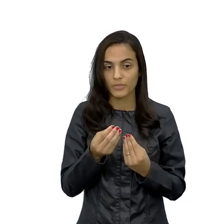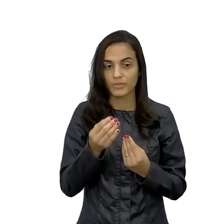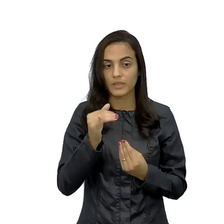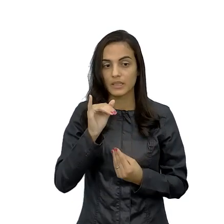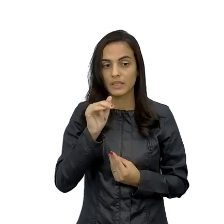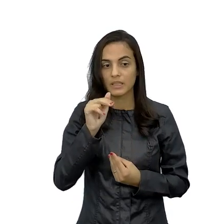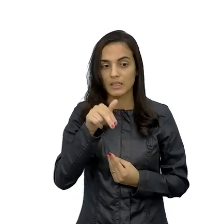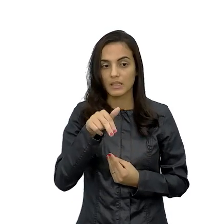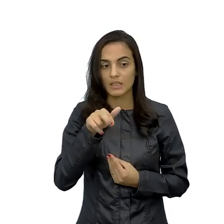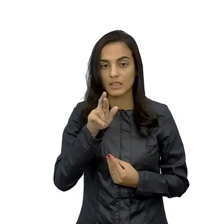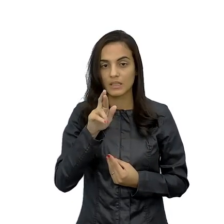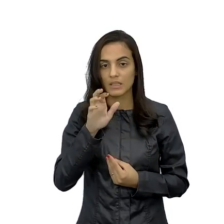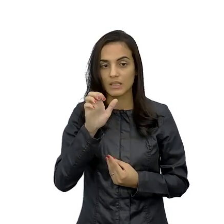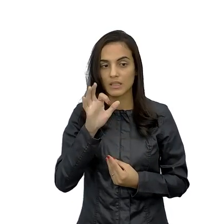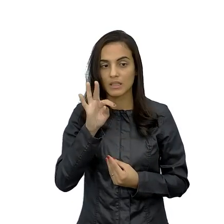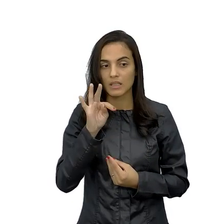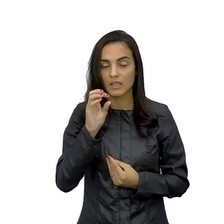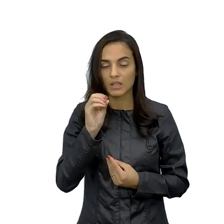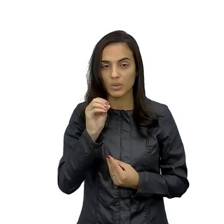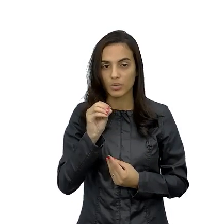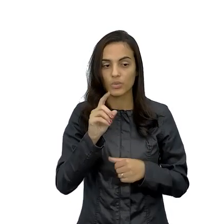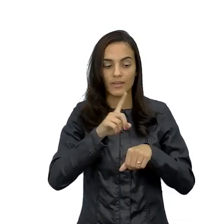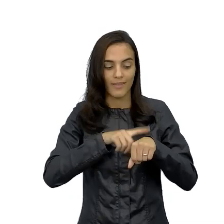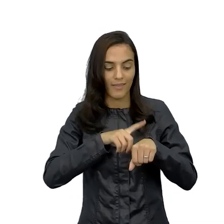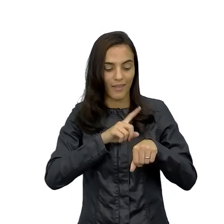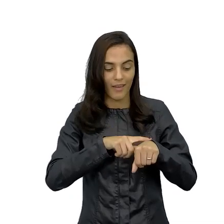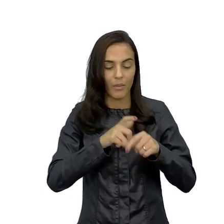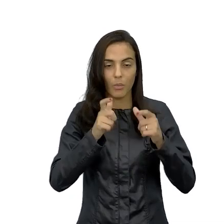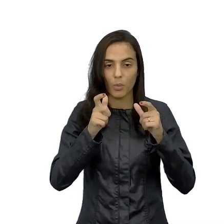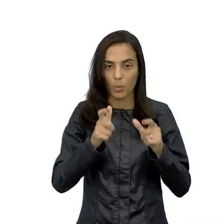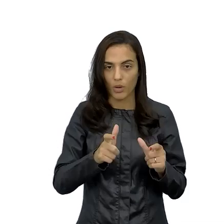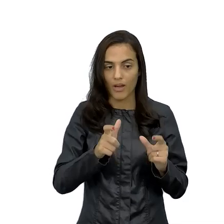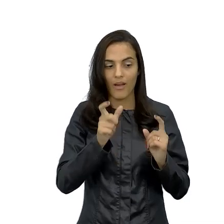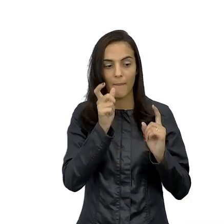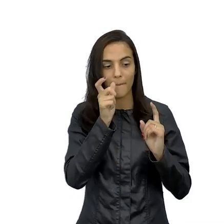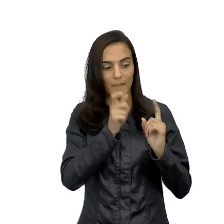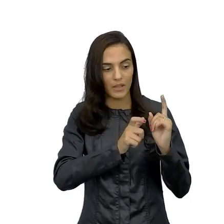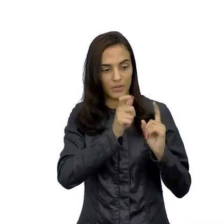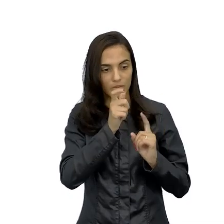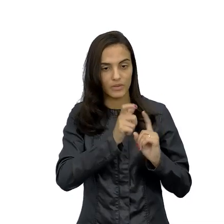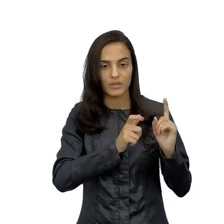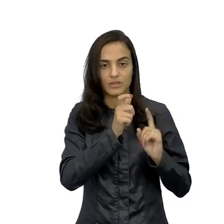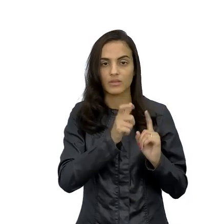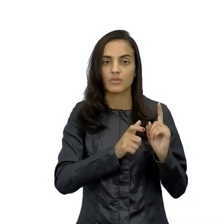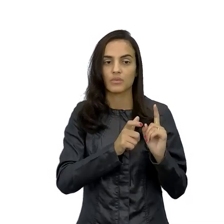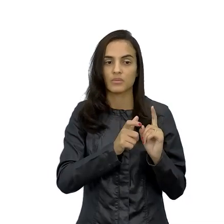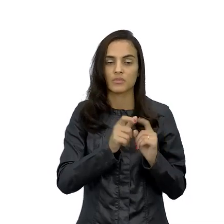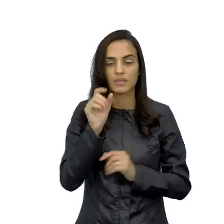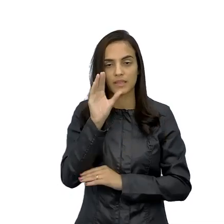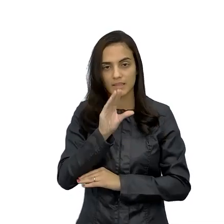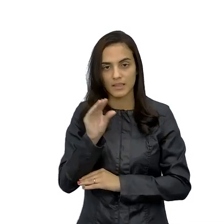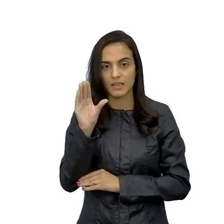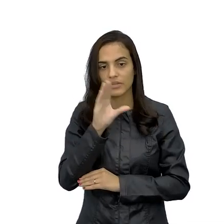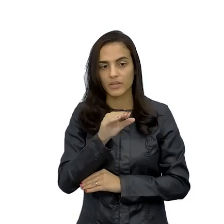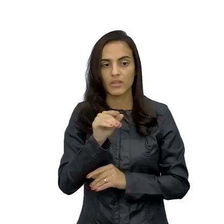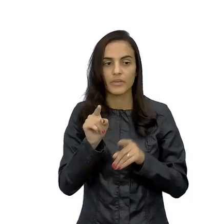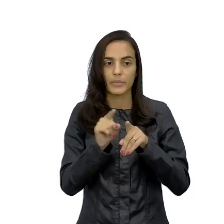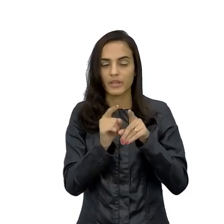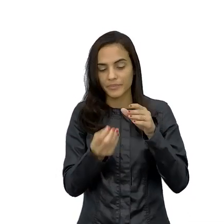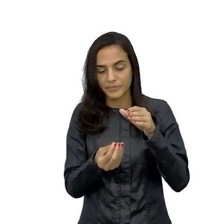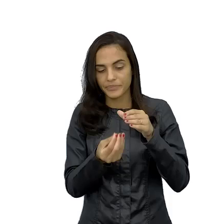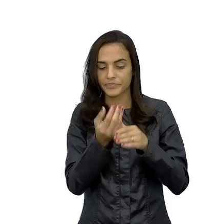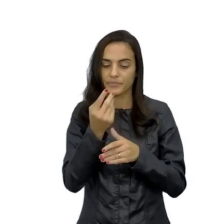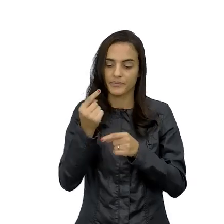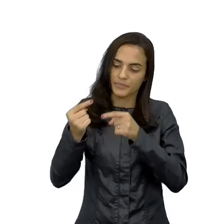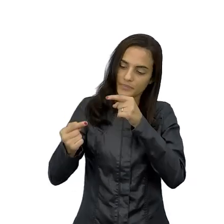enredo, tempo, espaço, personagens, narrador e a construção do